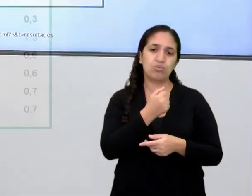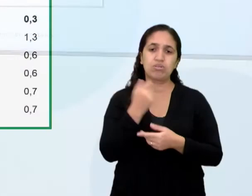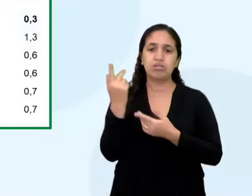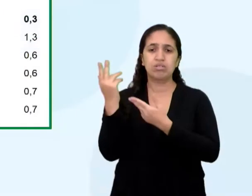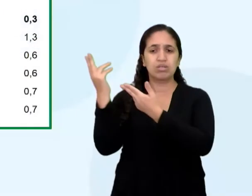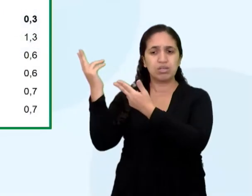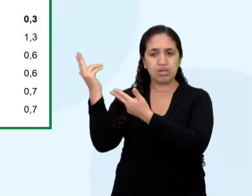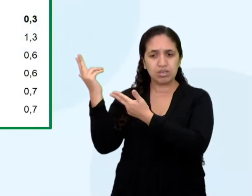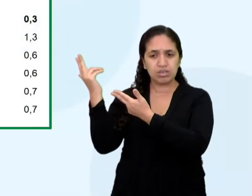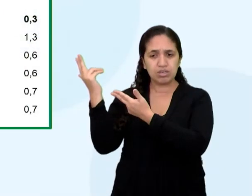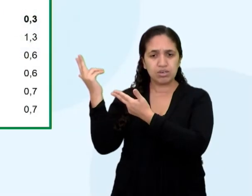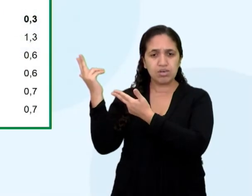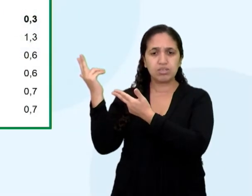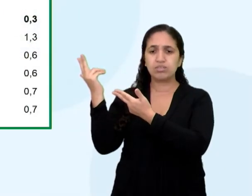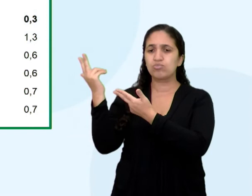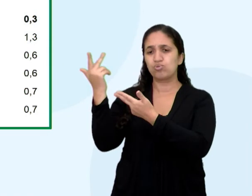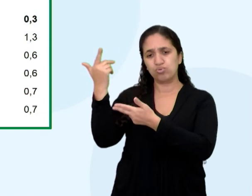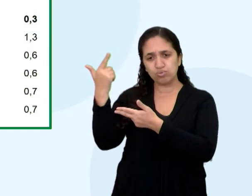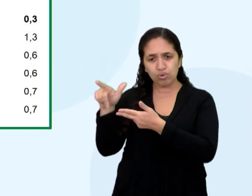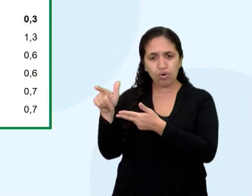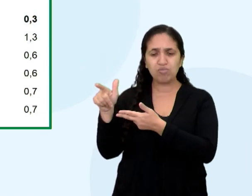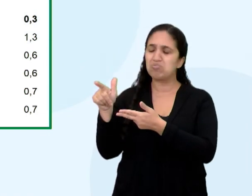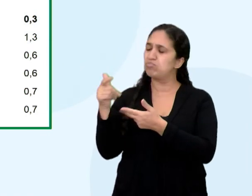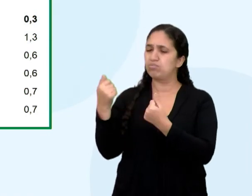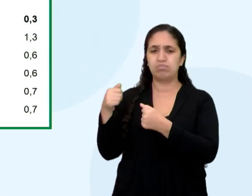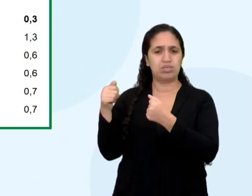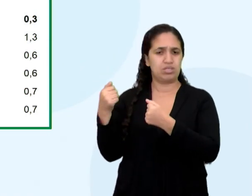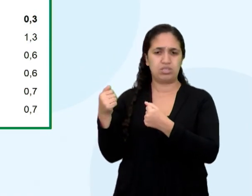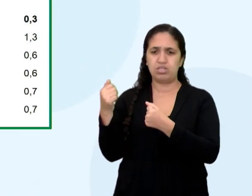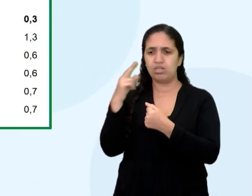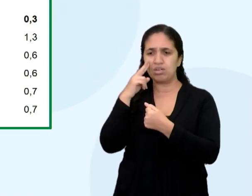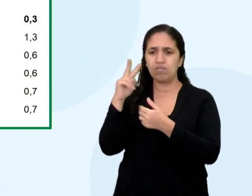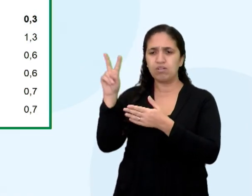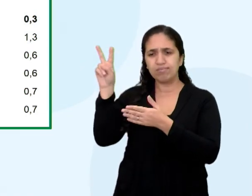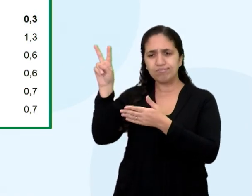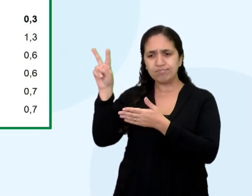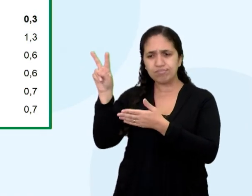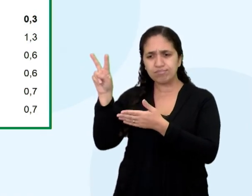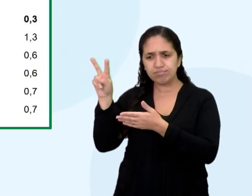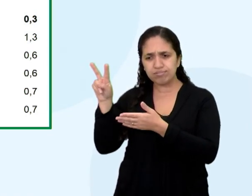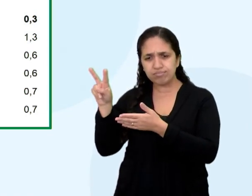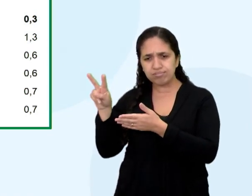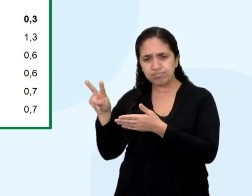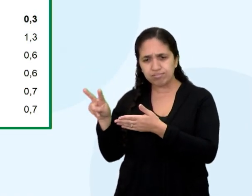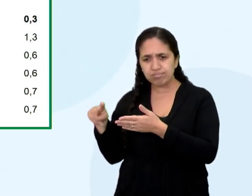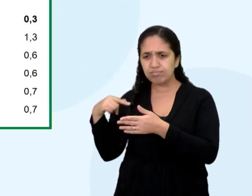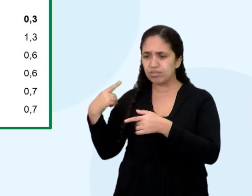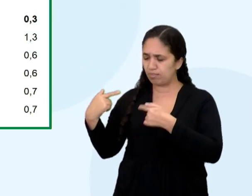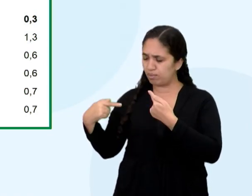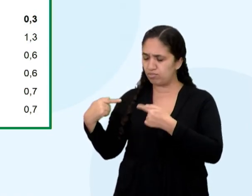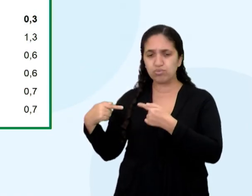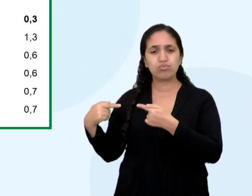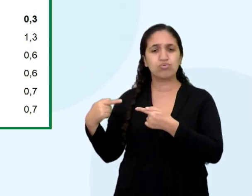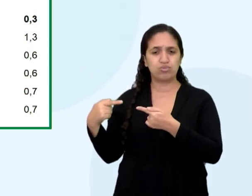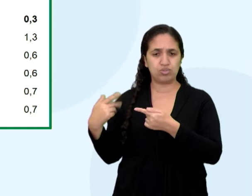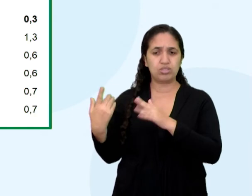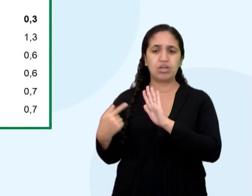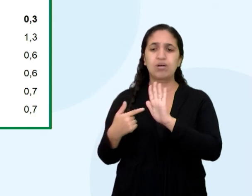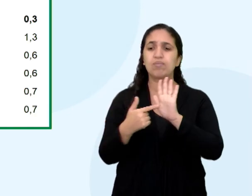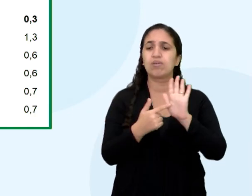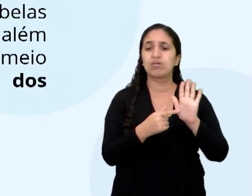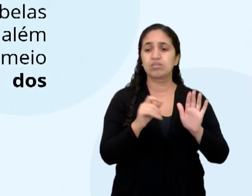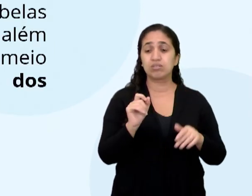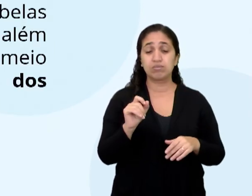repeti-los aqui, né, estão dados para análise, né, com calma, com paciência, né, você pode discutir. E o que eles trazem também? Trazem